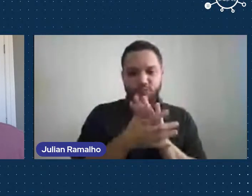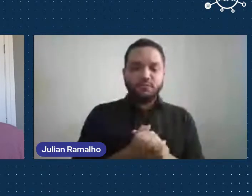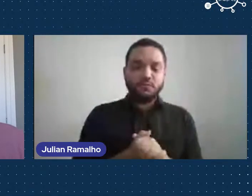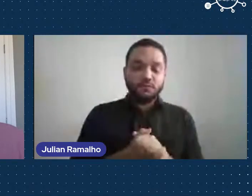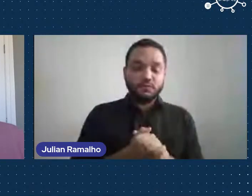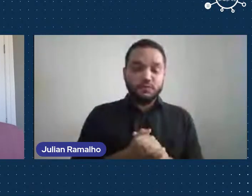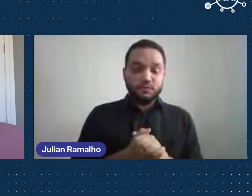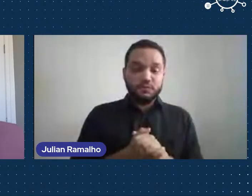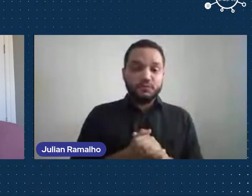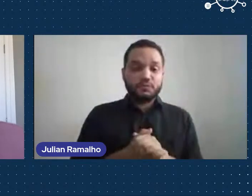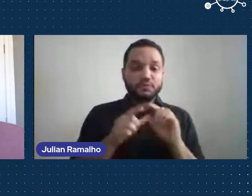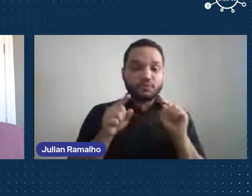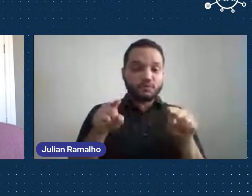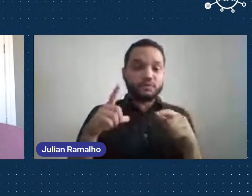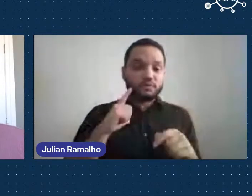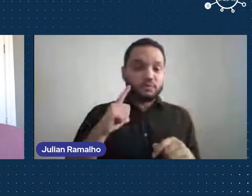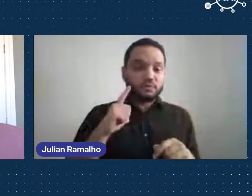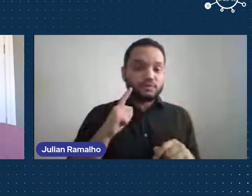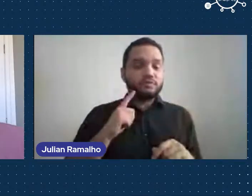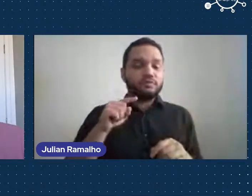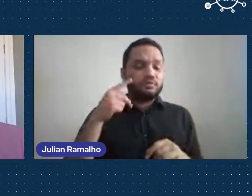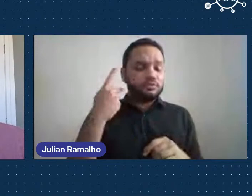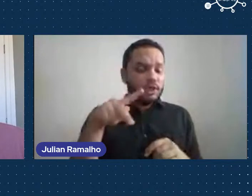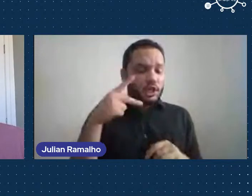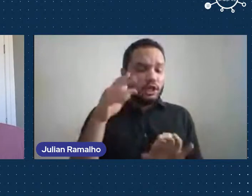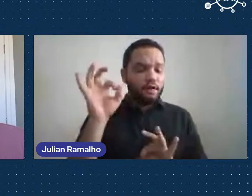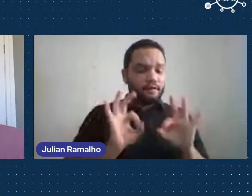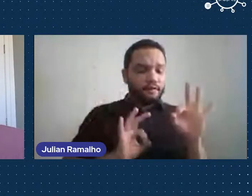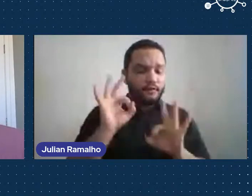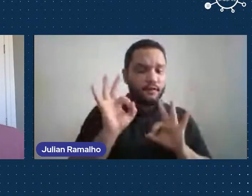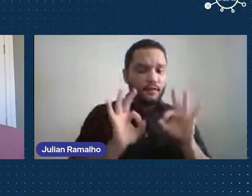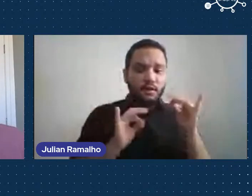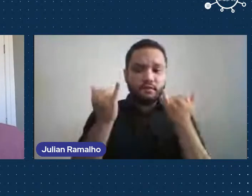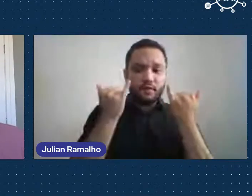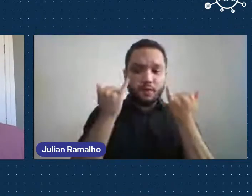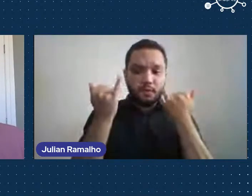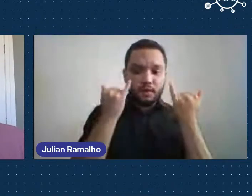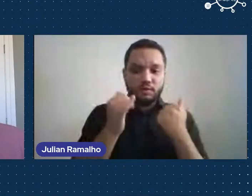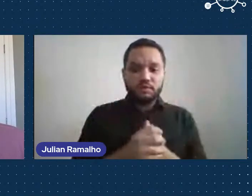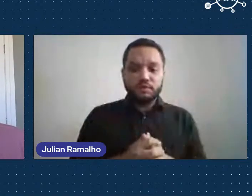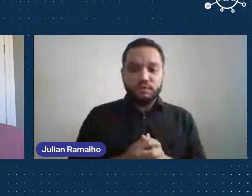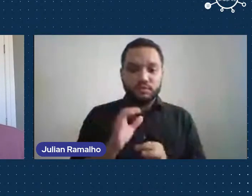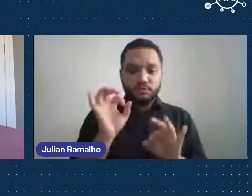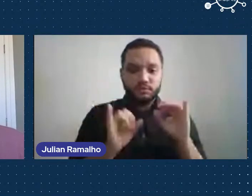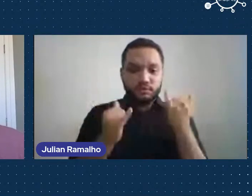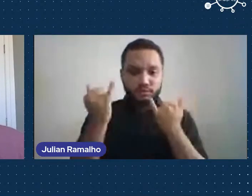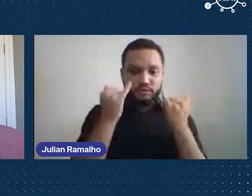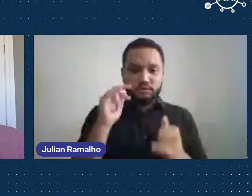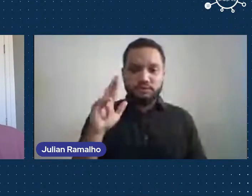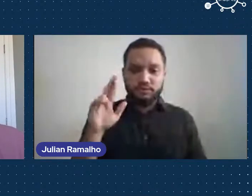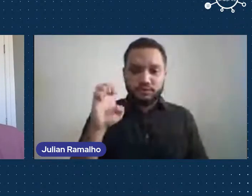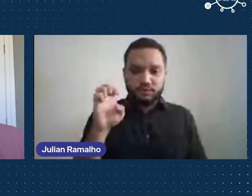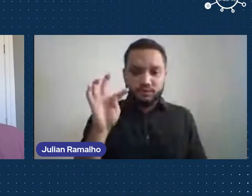E ele tem uma certa organização das informações, que a gente chama de organização retórica, né?